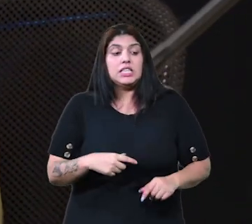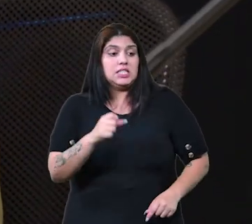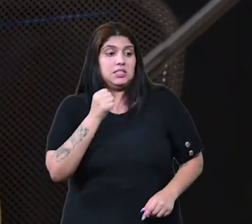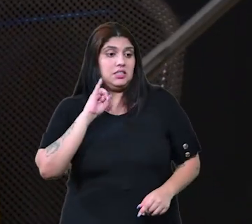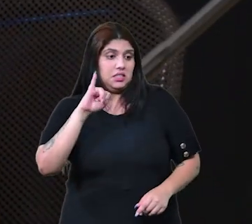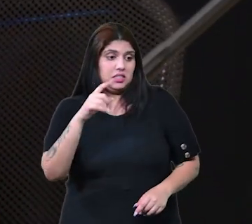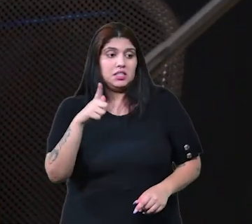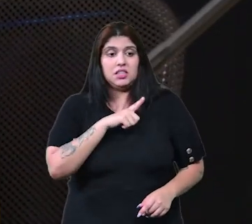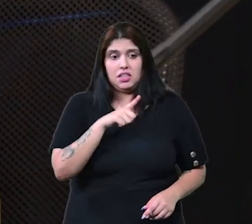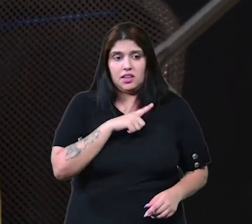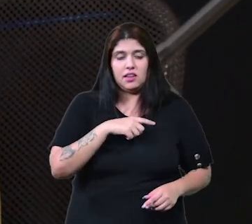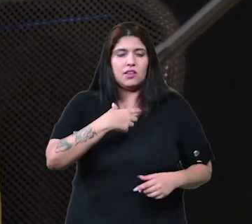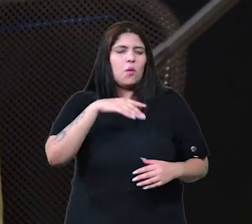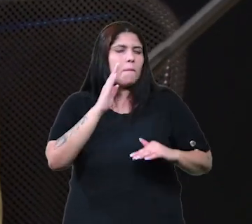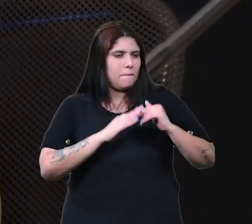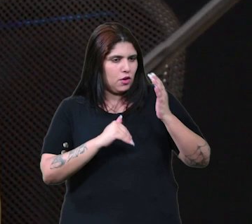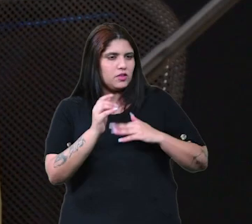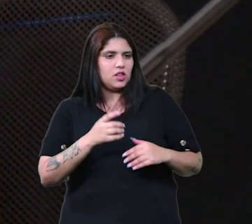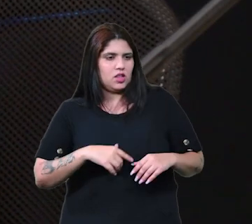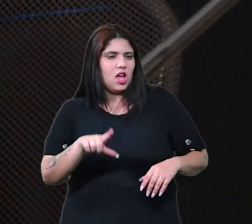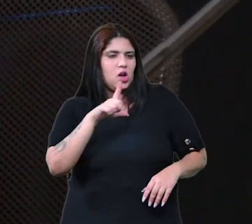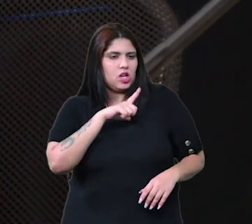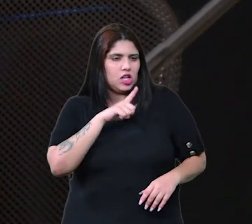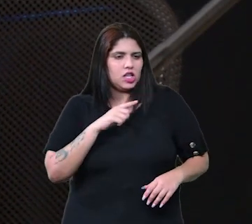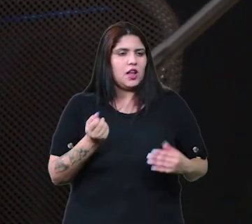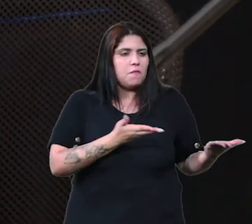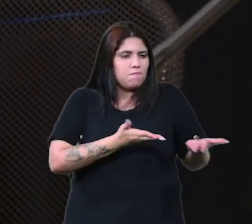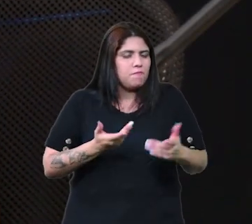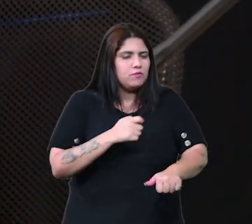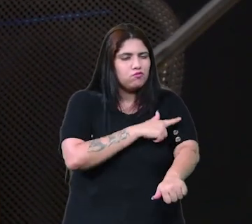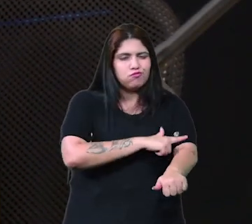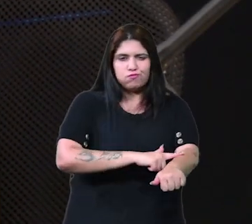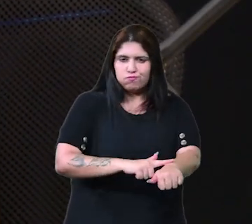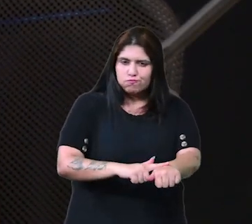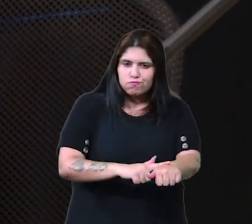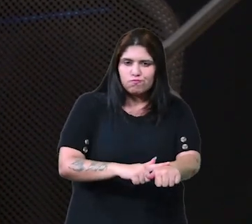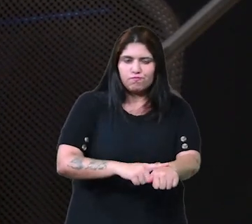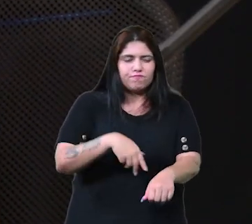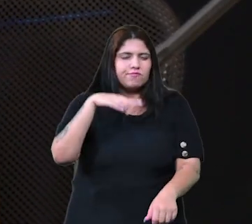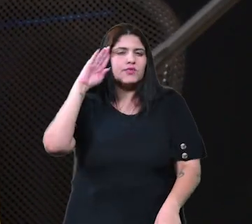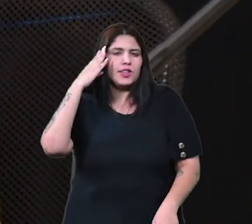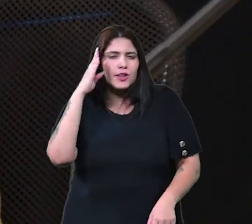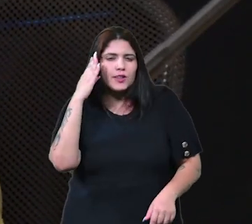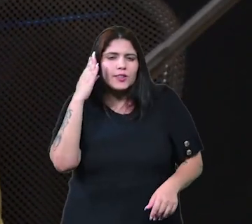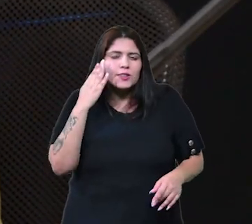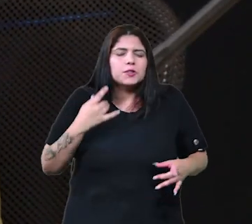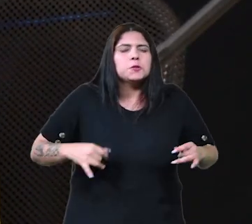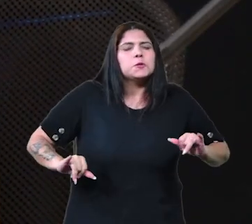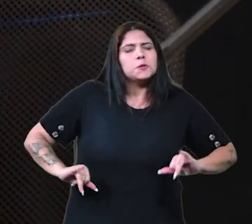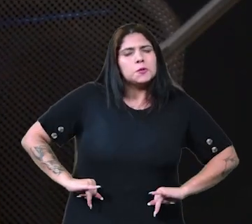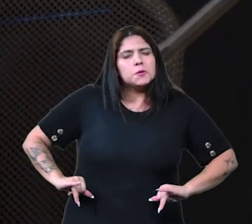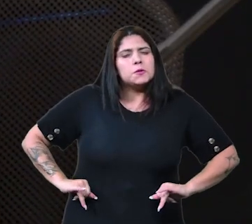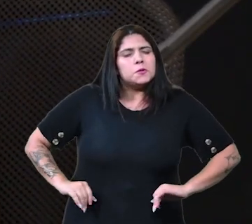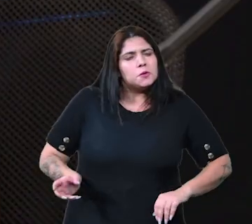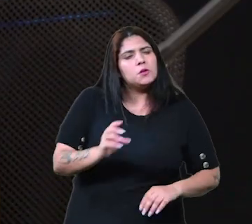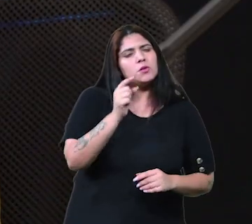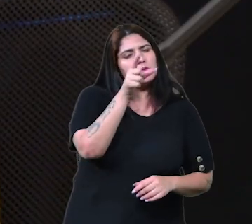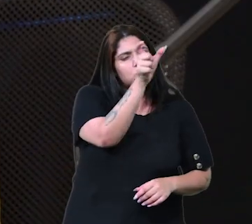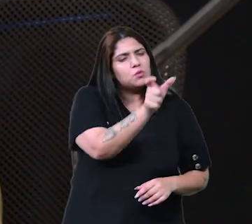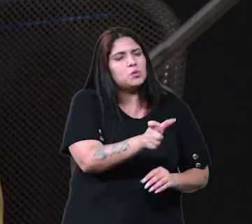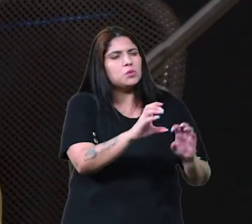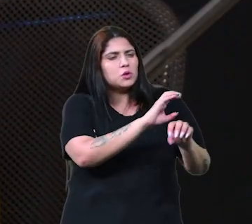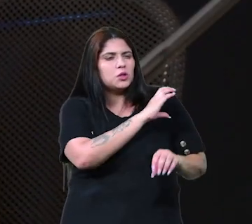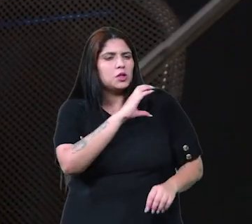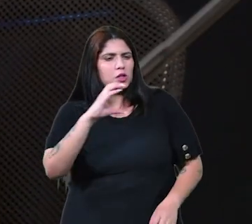com hospitalidade, ou seja, sendo hospitaleiro, entendendo as dores do cliente, entendendo onde que ele